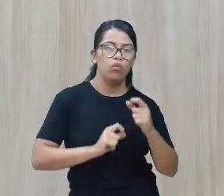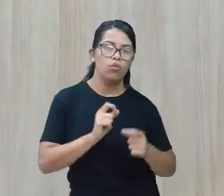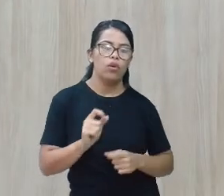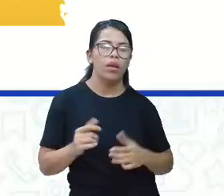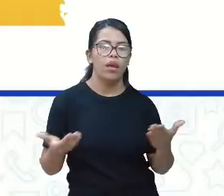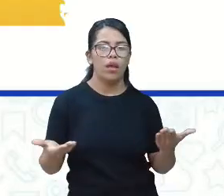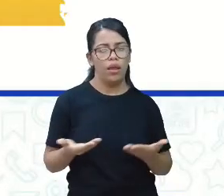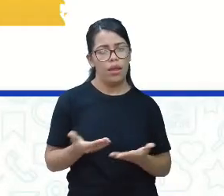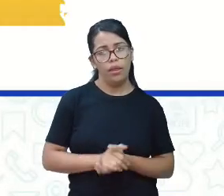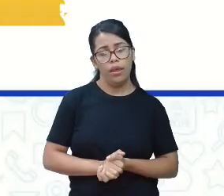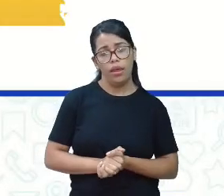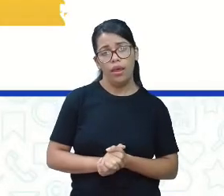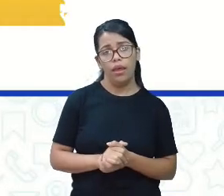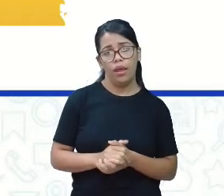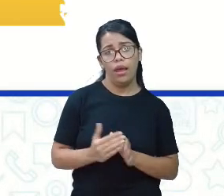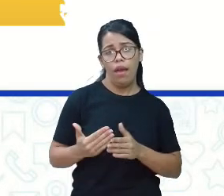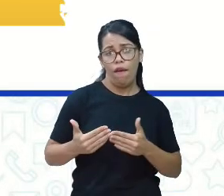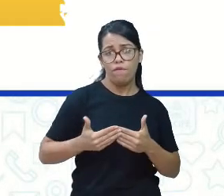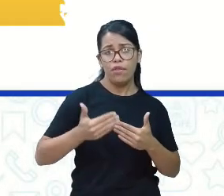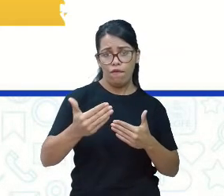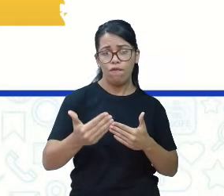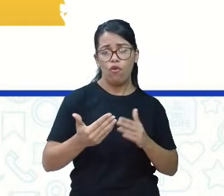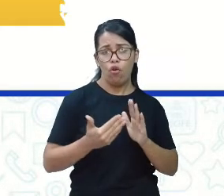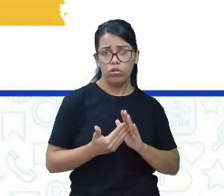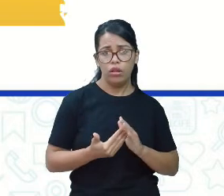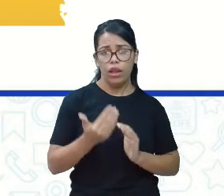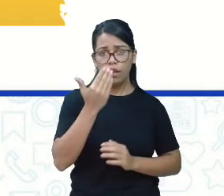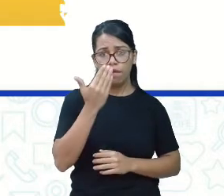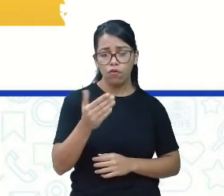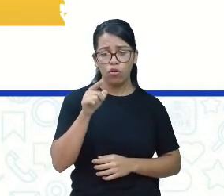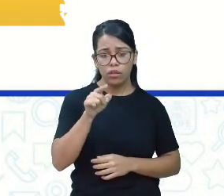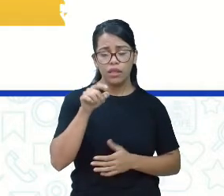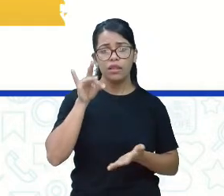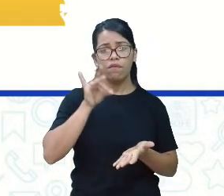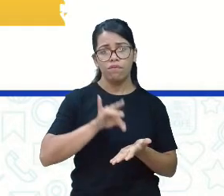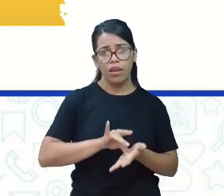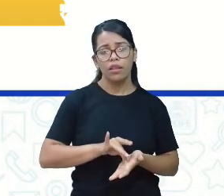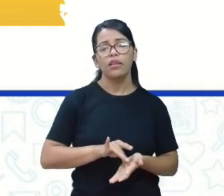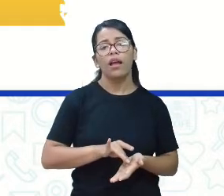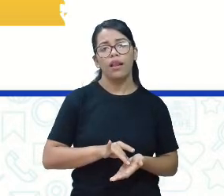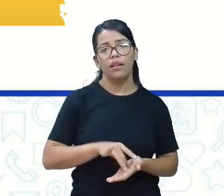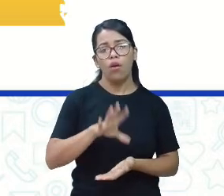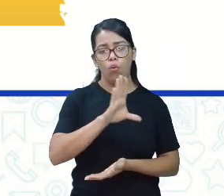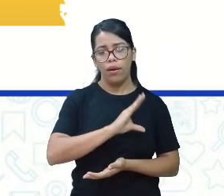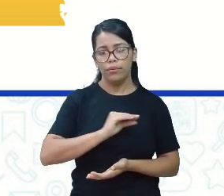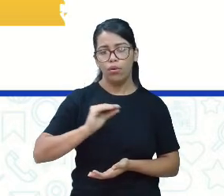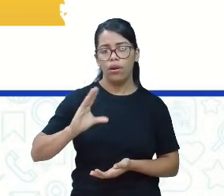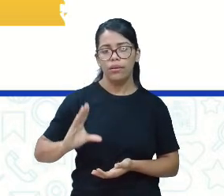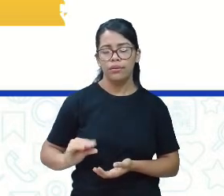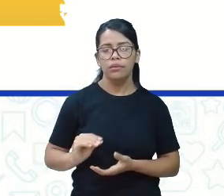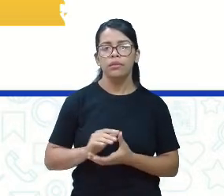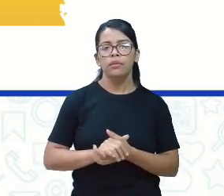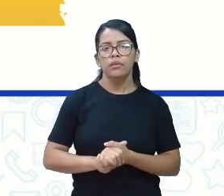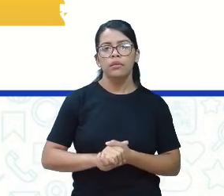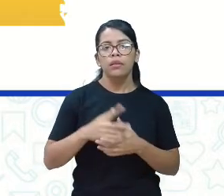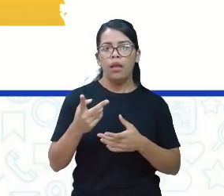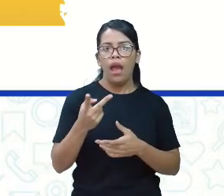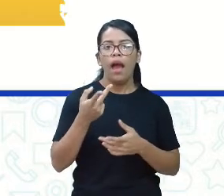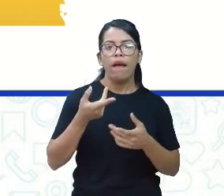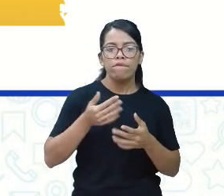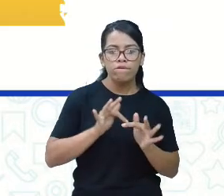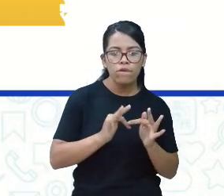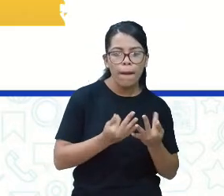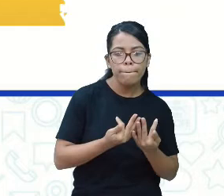dessa realidade, o número de pais e mães adolescentes vão crescendo a cada dia, de acordo com o que a gente